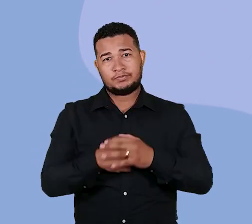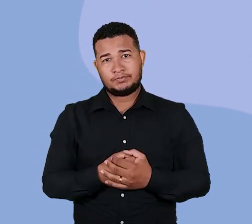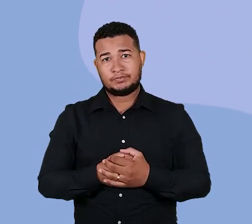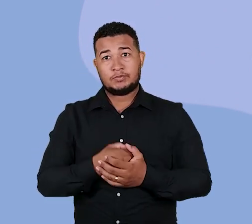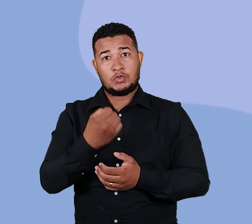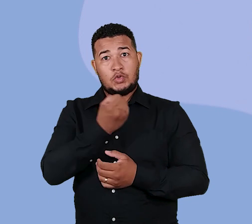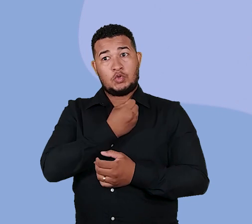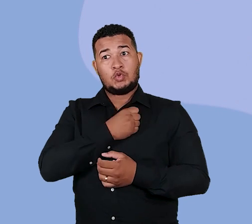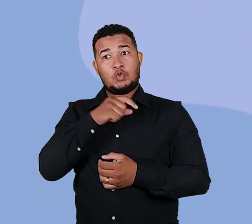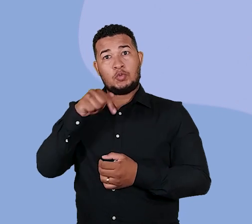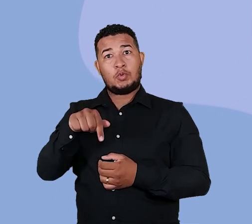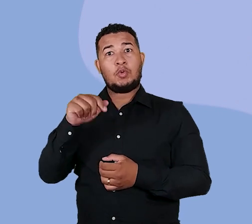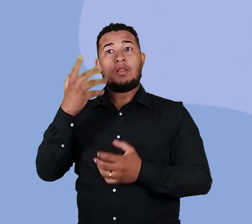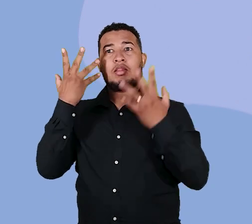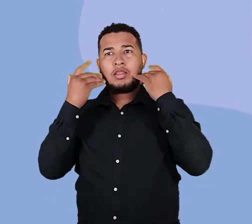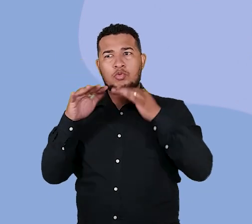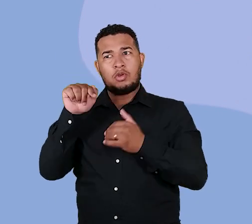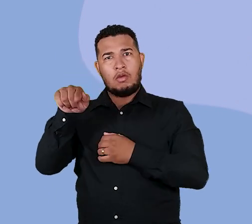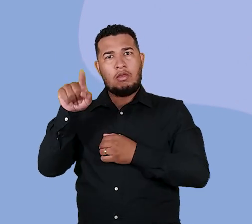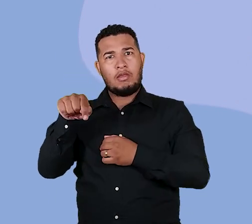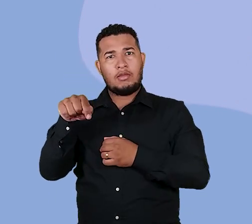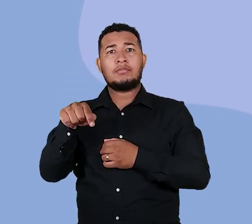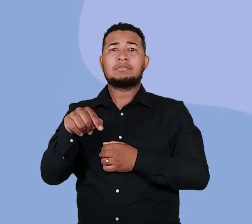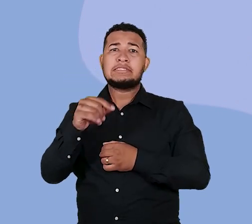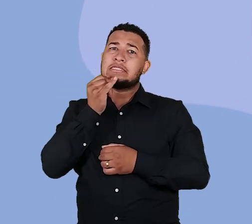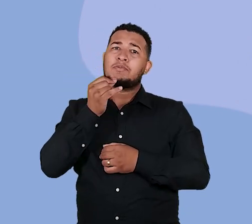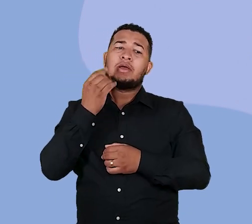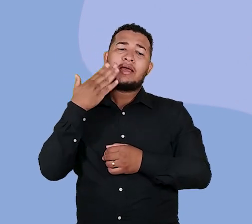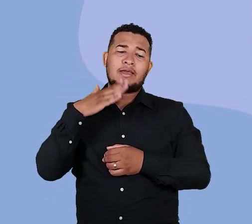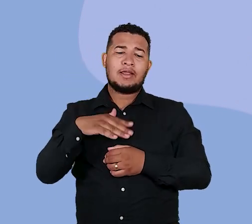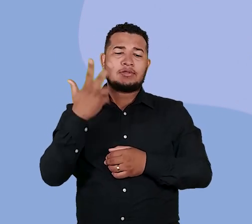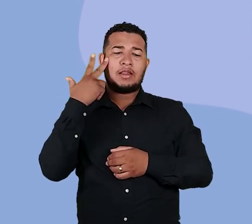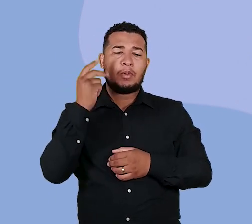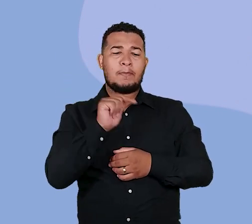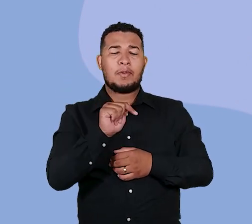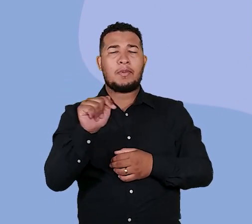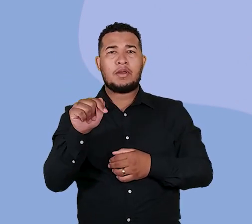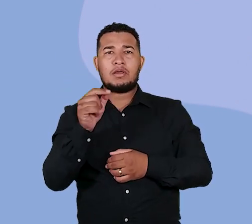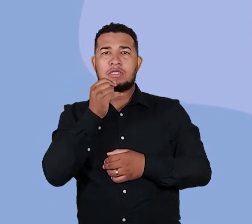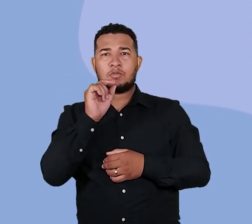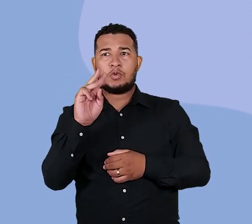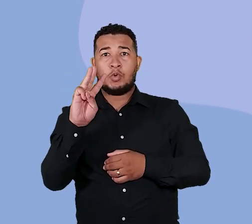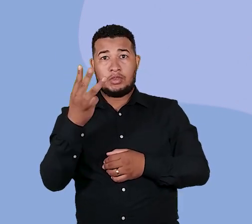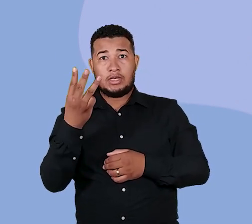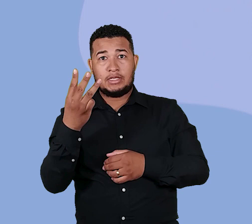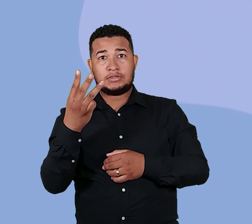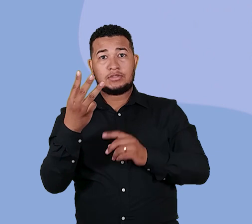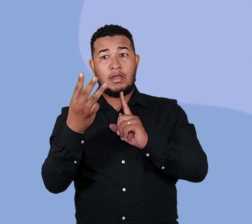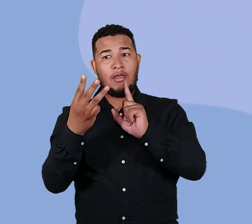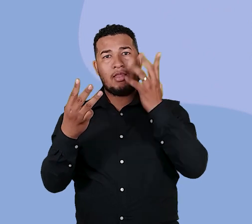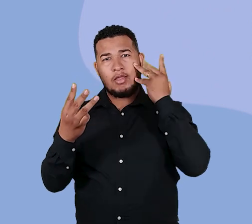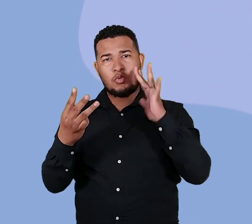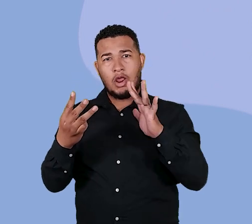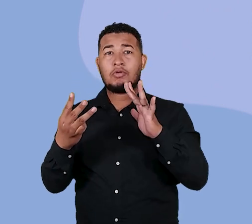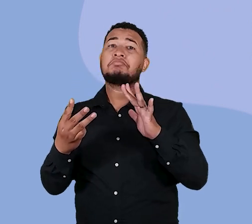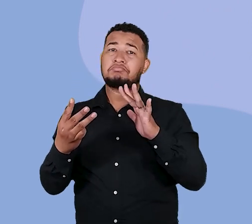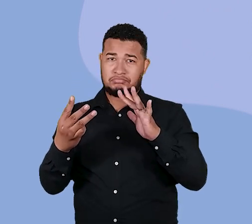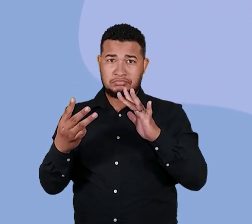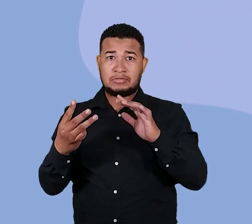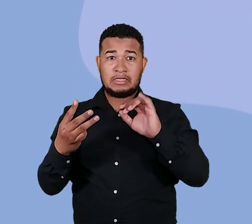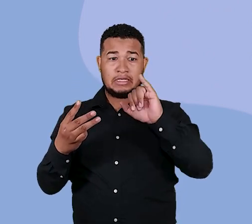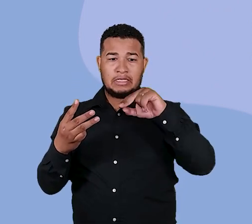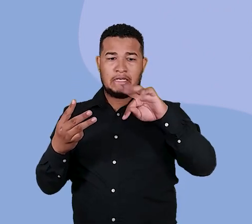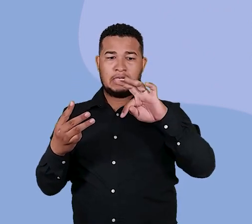Pergunto-lhe, o número 2 é natural? Sim. A criança conta naturalmente. Ele é inteiro? Sim. Por